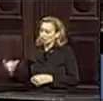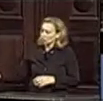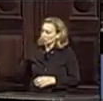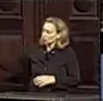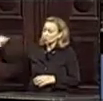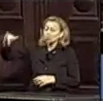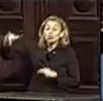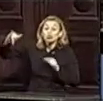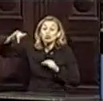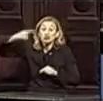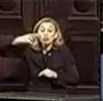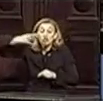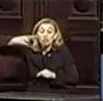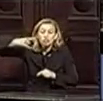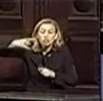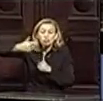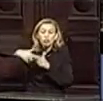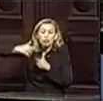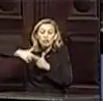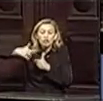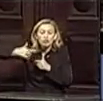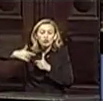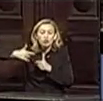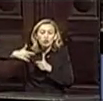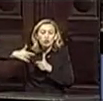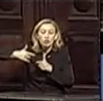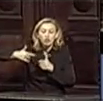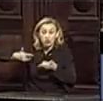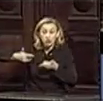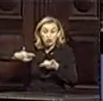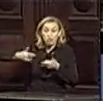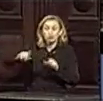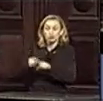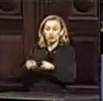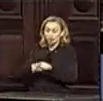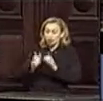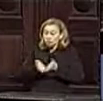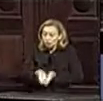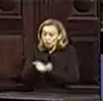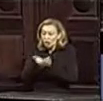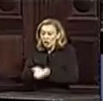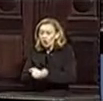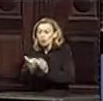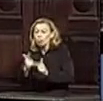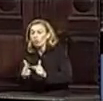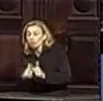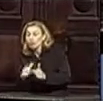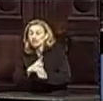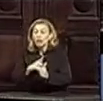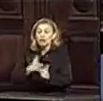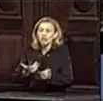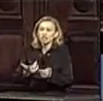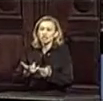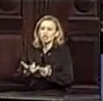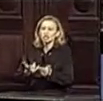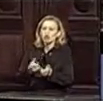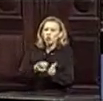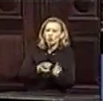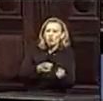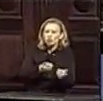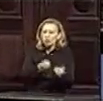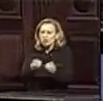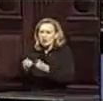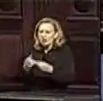tem sentido a Polícia Federal, a Polícia Rodoviária Federal e as Forças